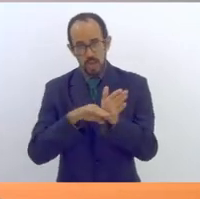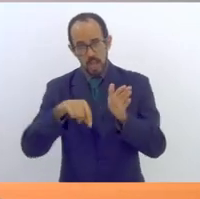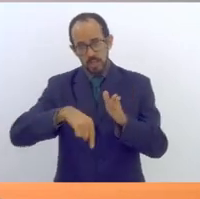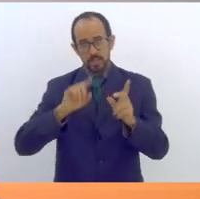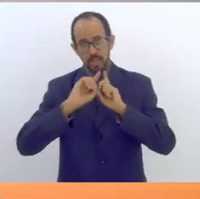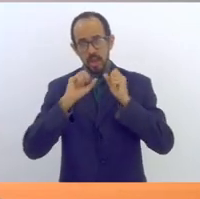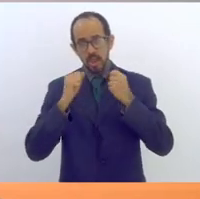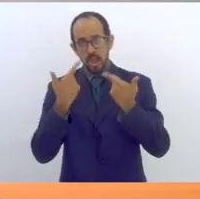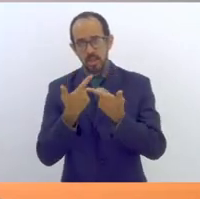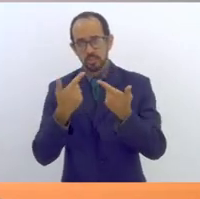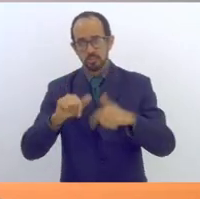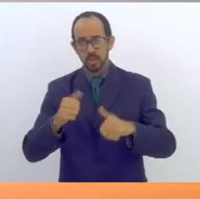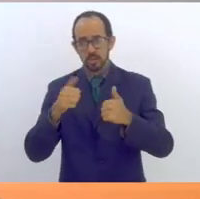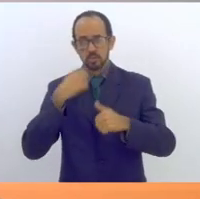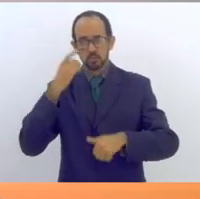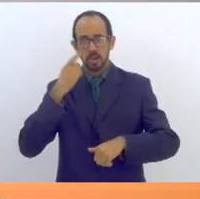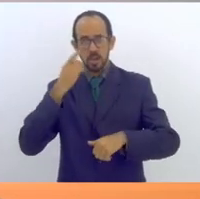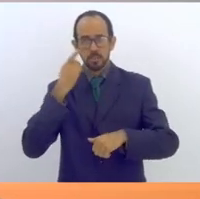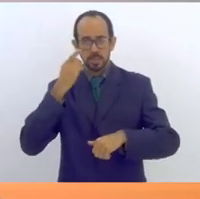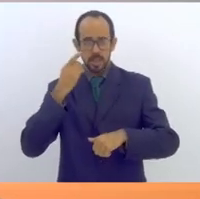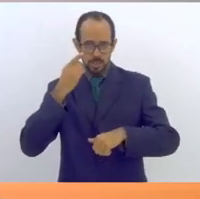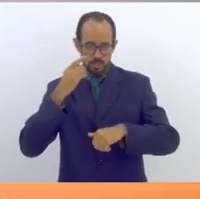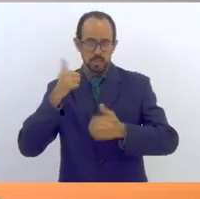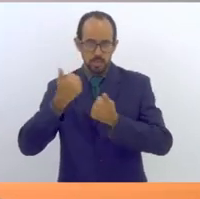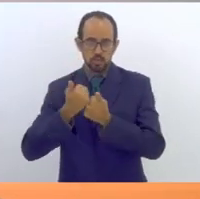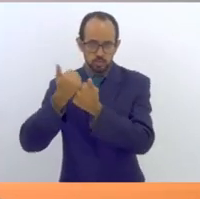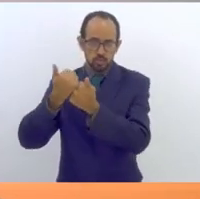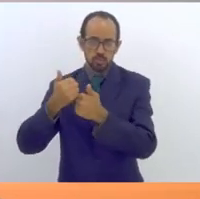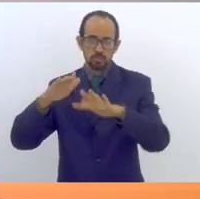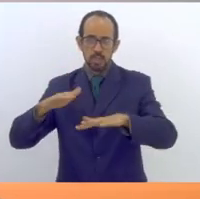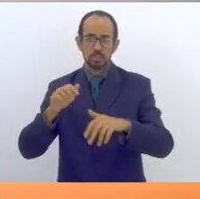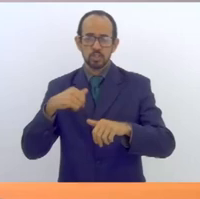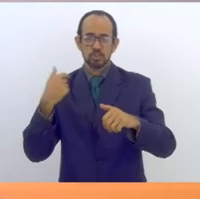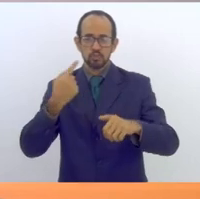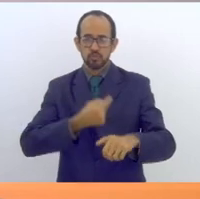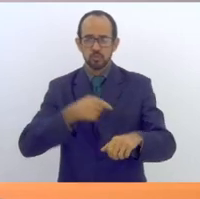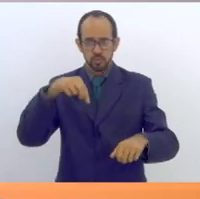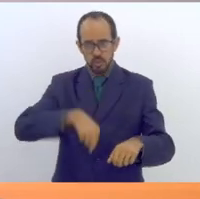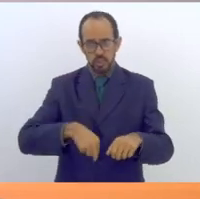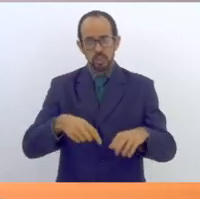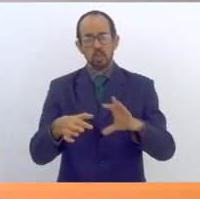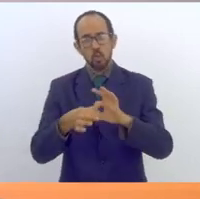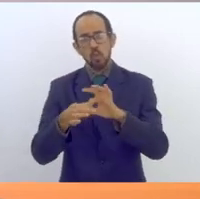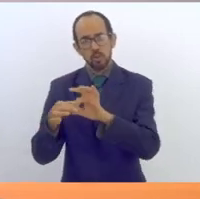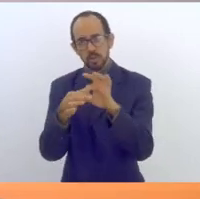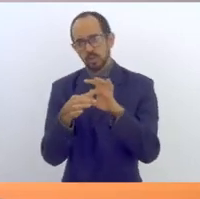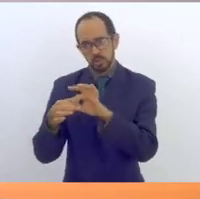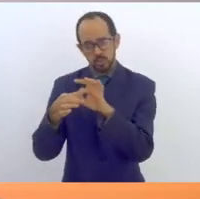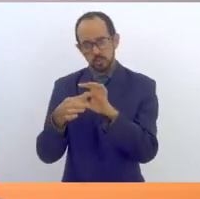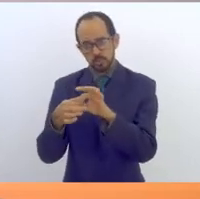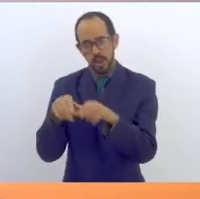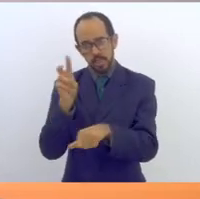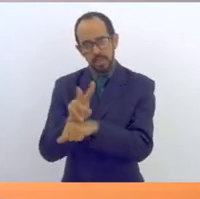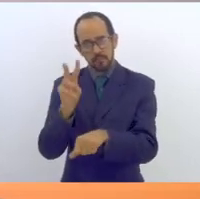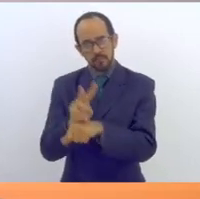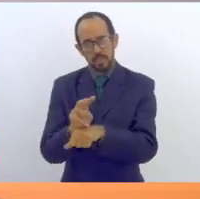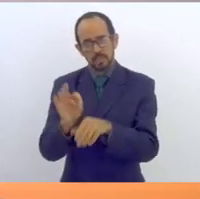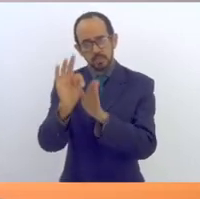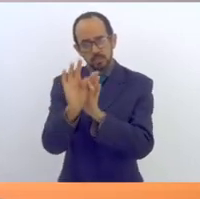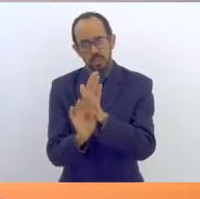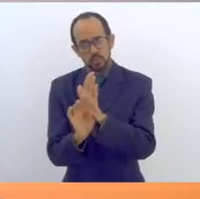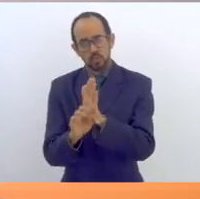parlamentares também possam contribuir mas de certa forma a gente vem aqui Unido para defender um texto né para